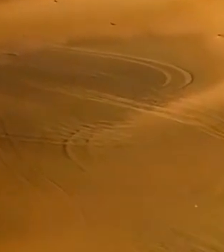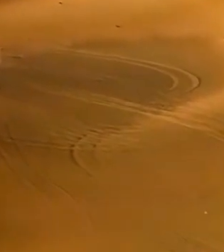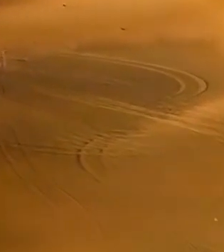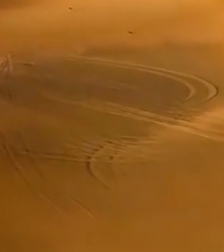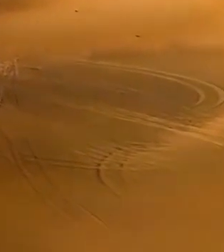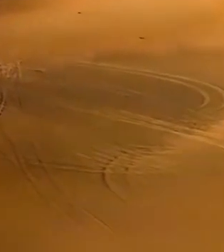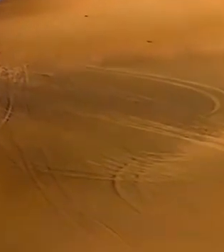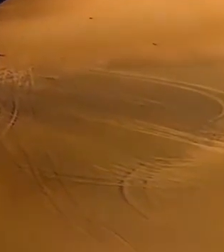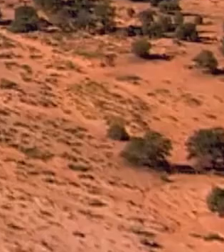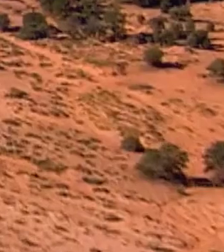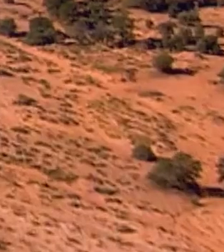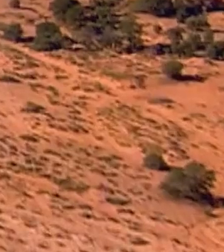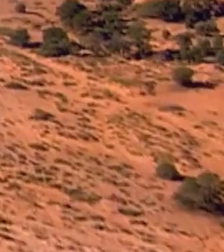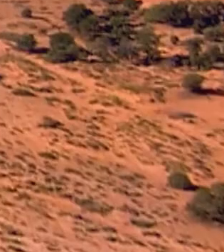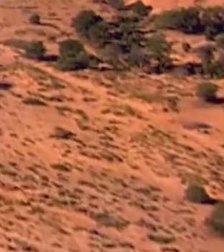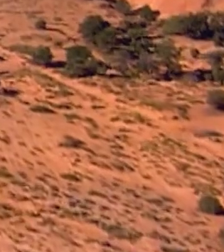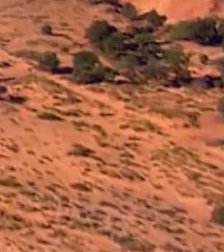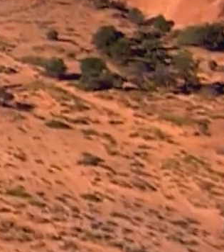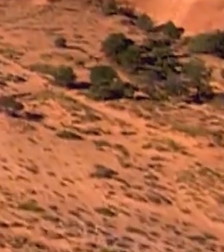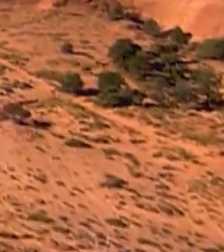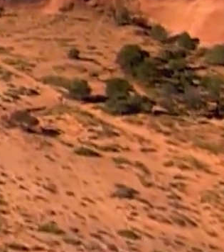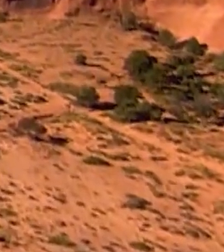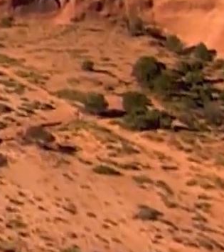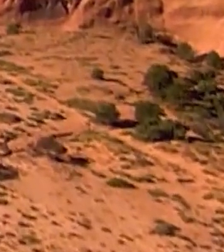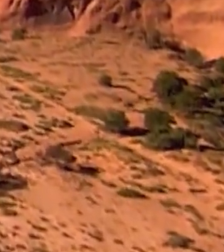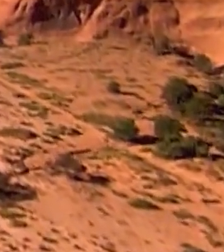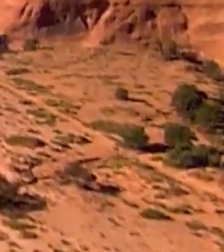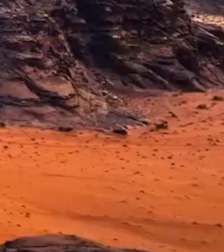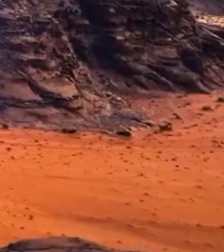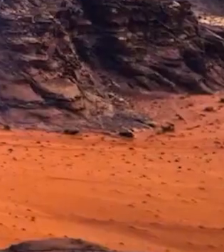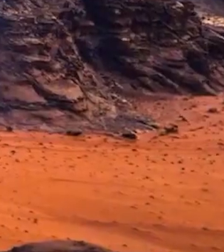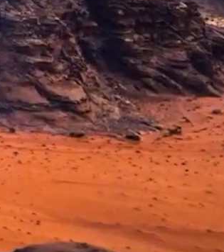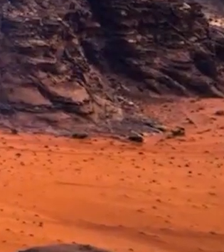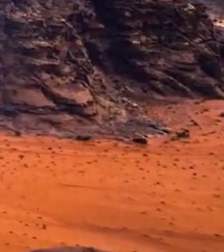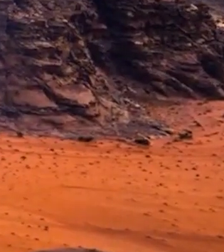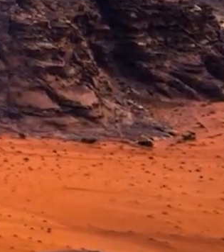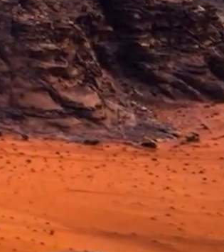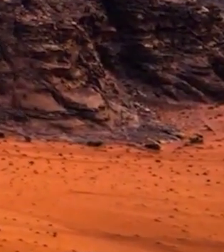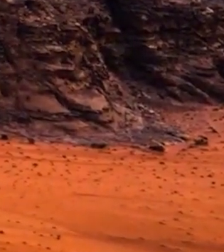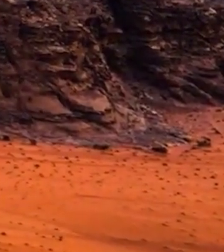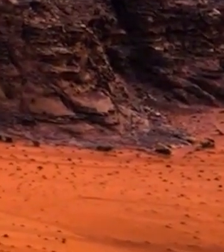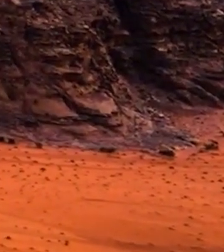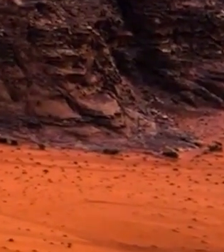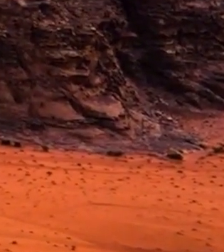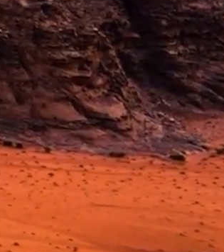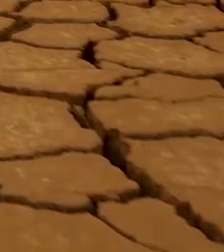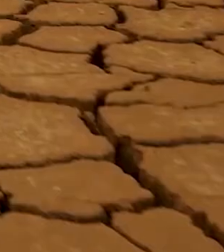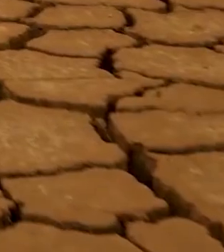Viver